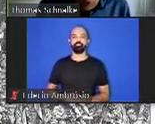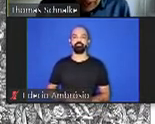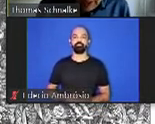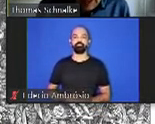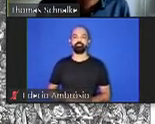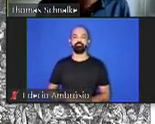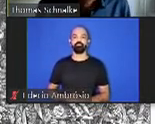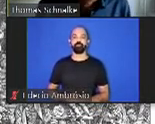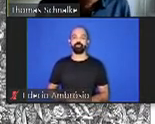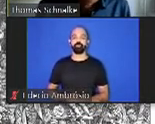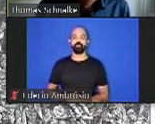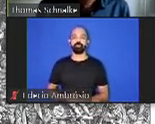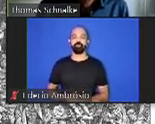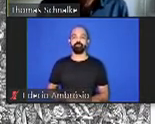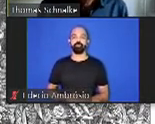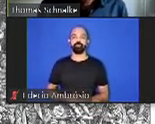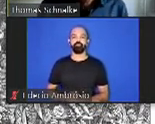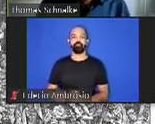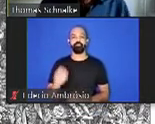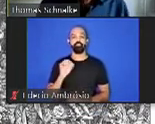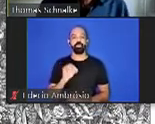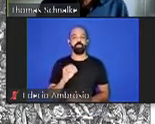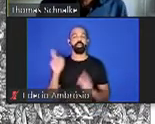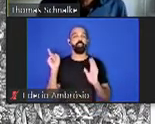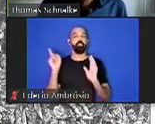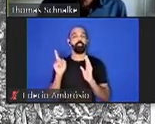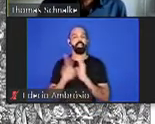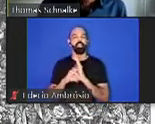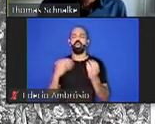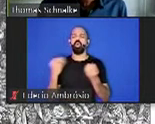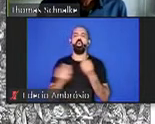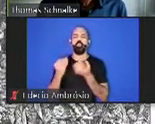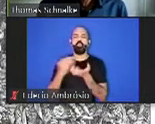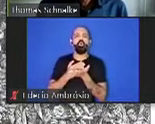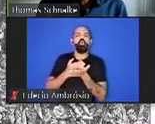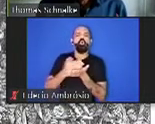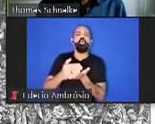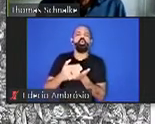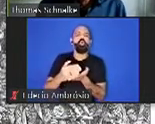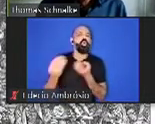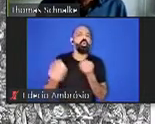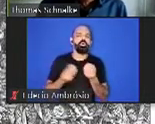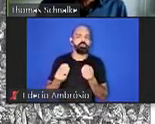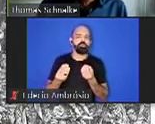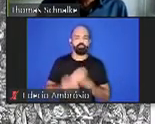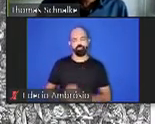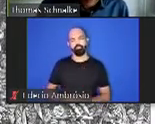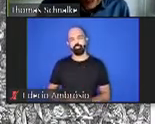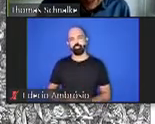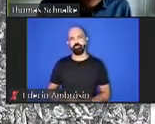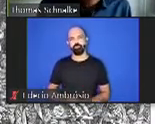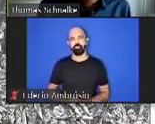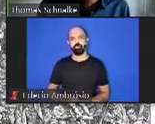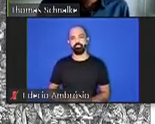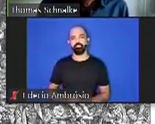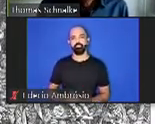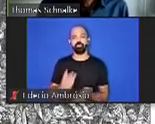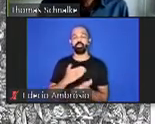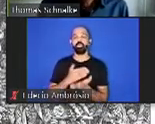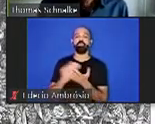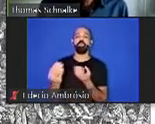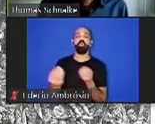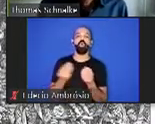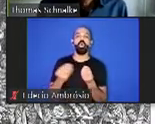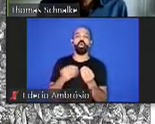perguntarmos a primeira pergunta, quando é que tudo começou? Quando é que começamos a examinar o